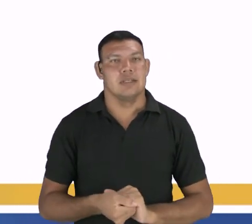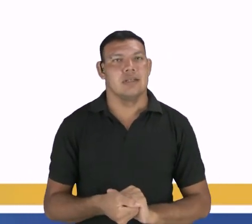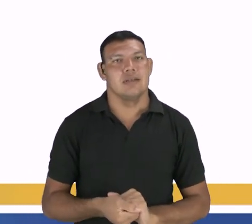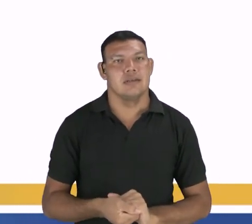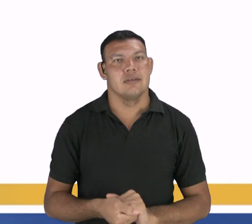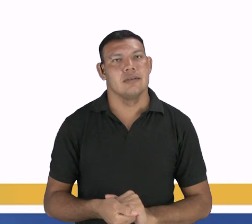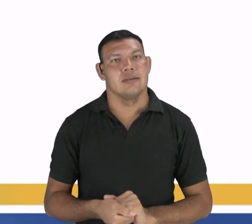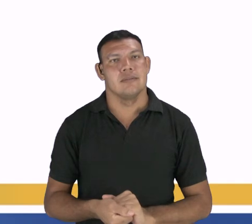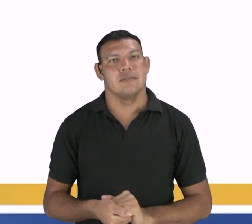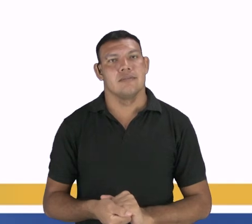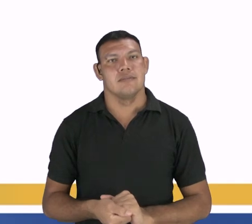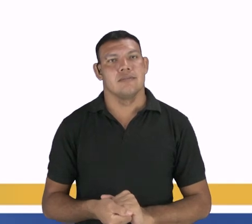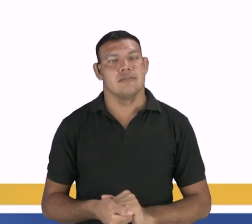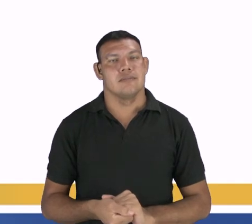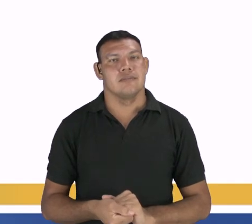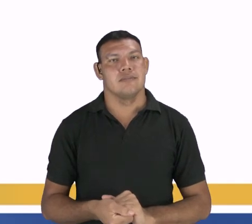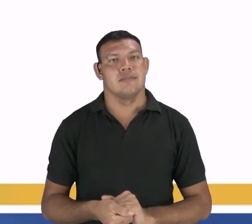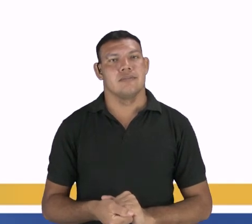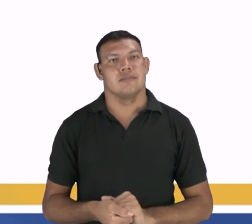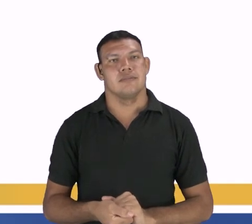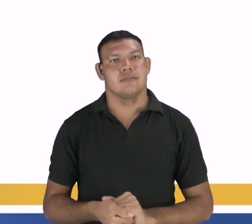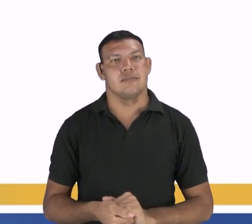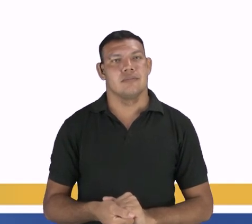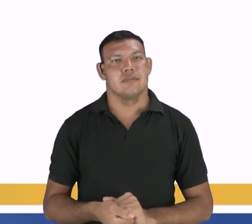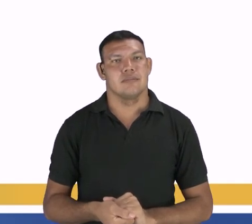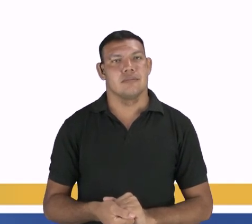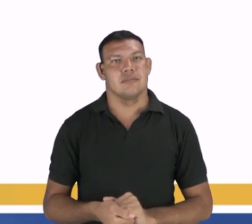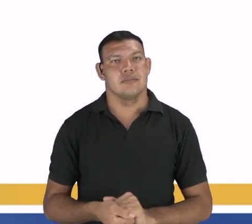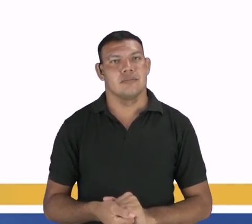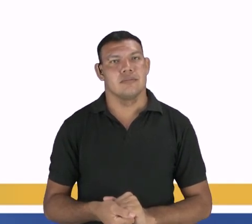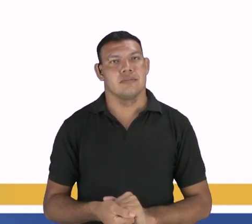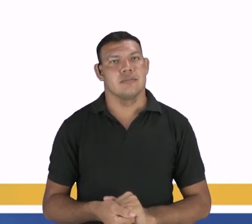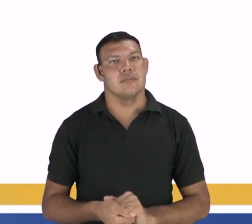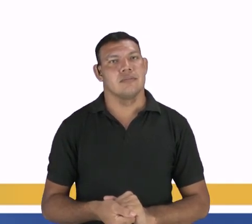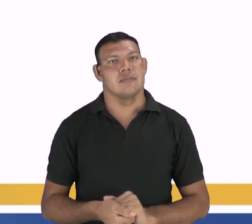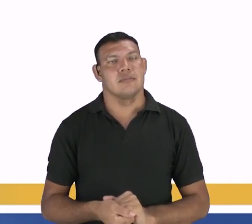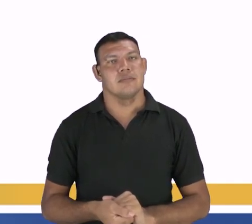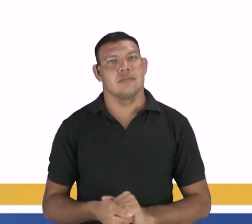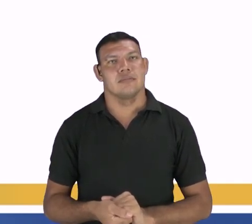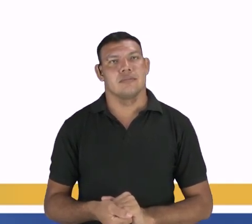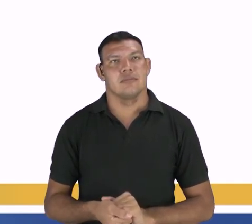seja, maior em módulo, certo? Que nesse caso aí foi positivo.